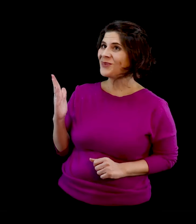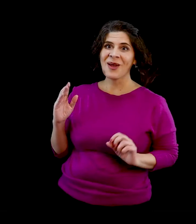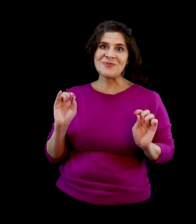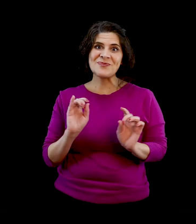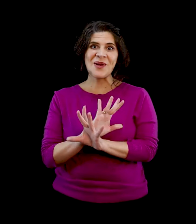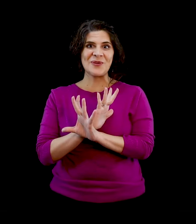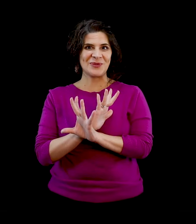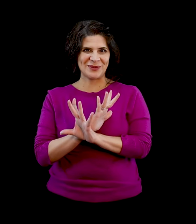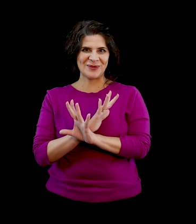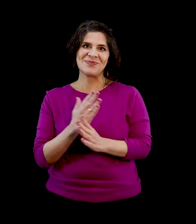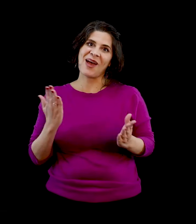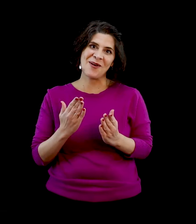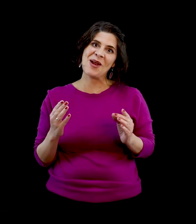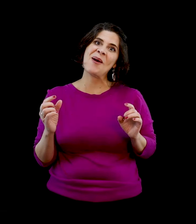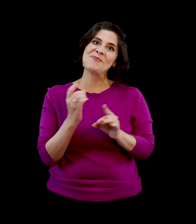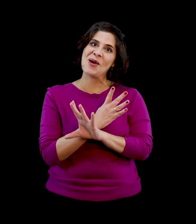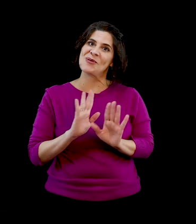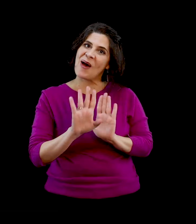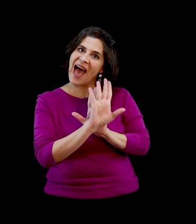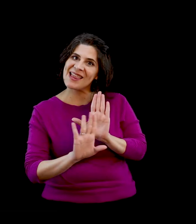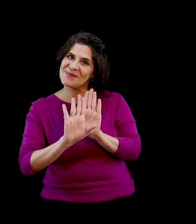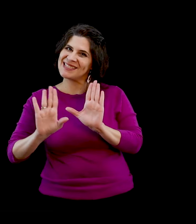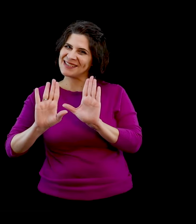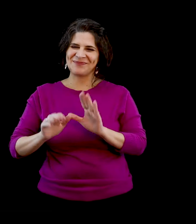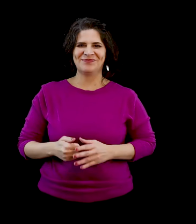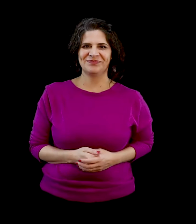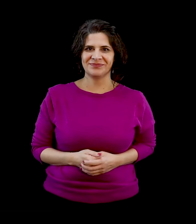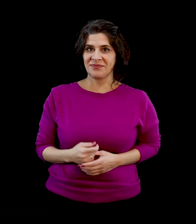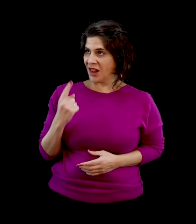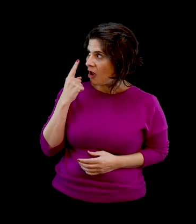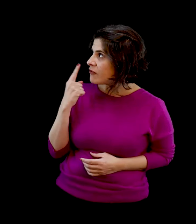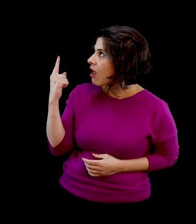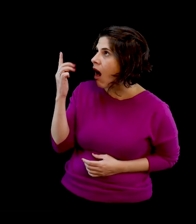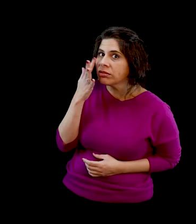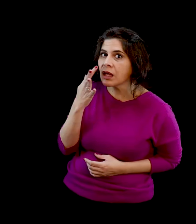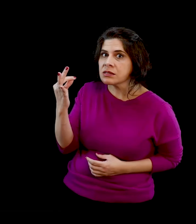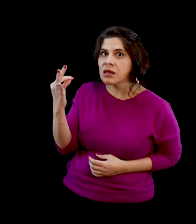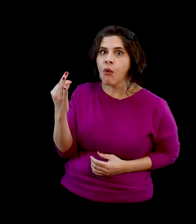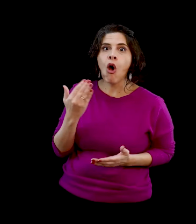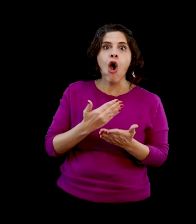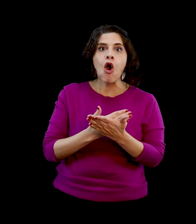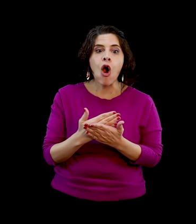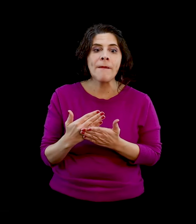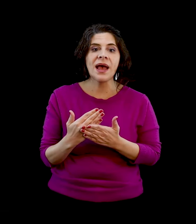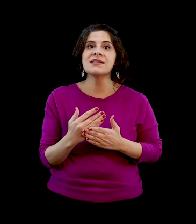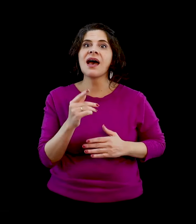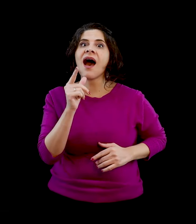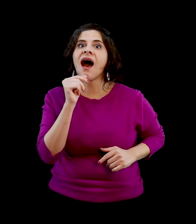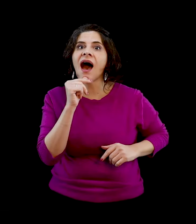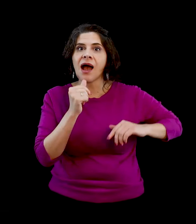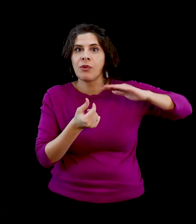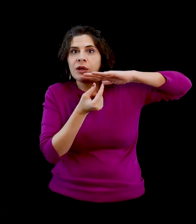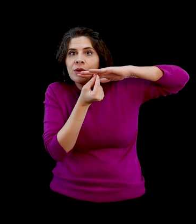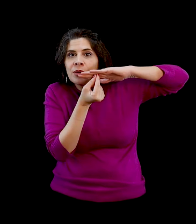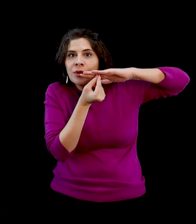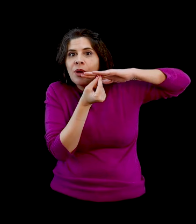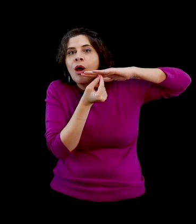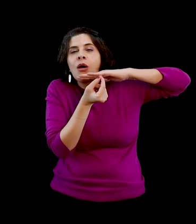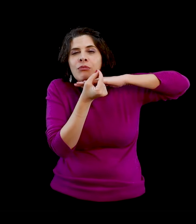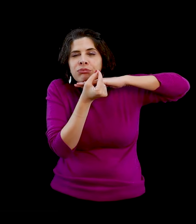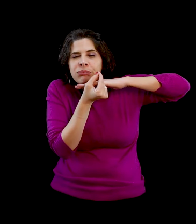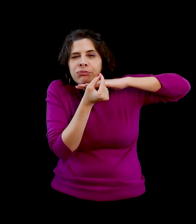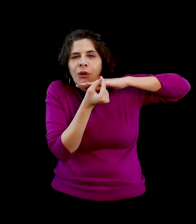Pronto, gente. Temos aqui a nossa animação. Se vocês repararem bem, ó, a gota começa a aparecer aqui.